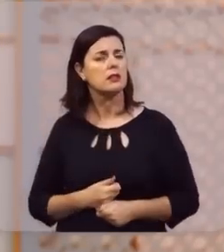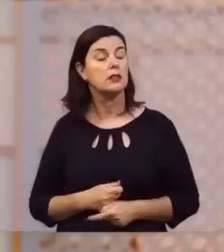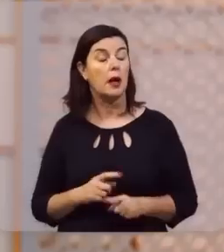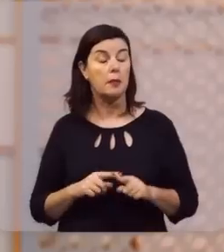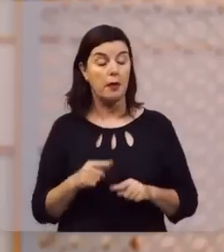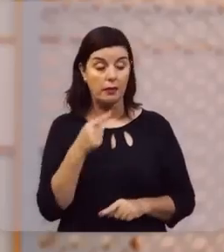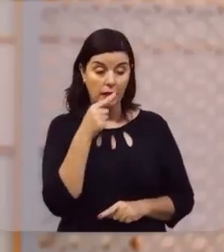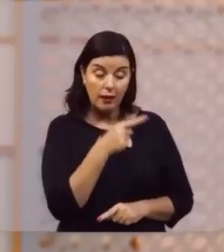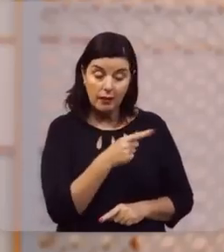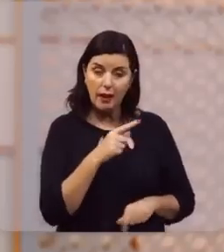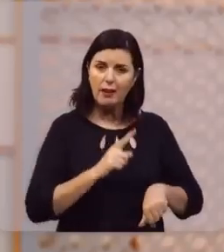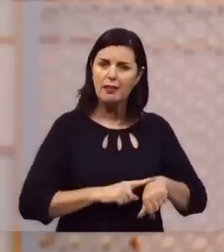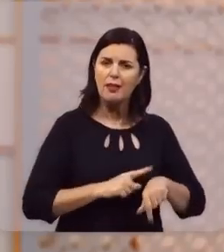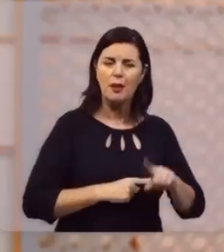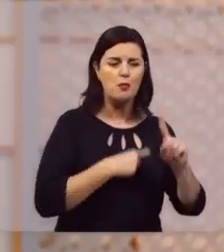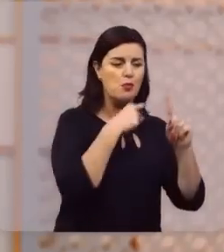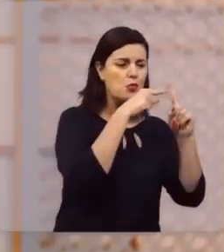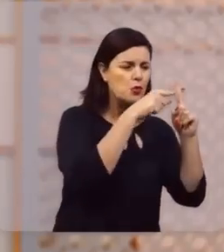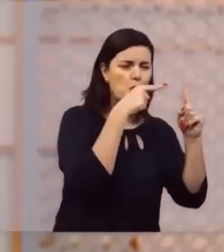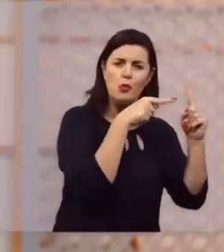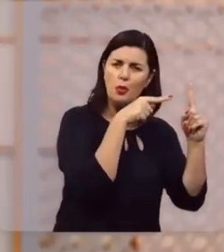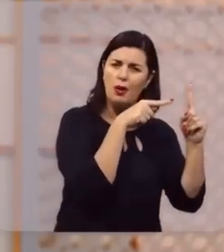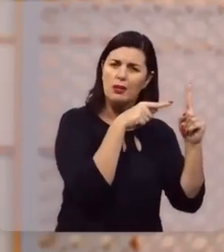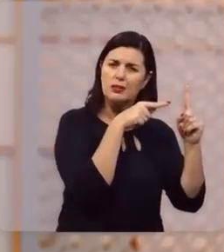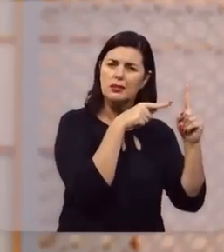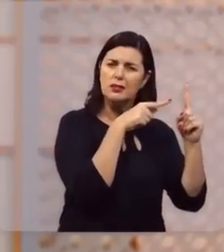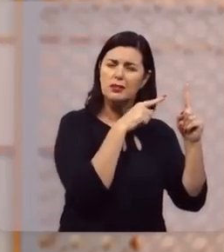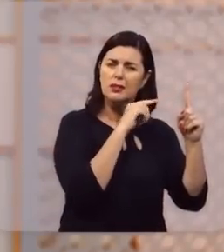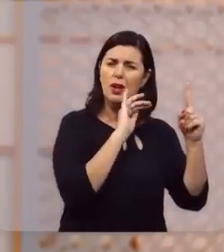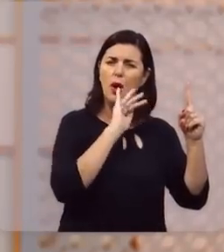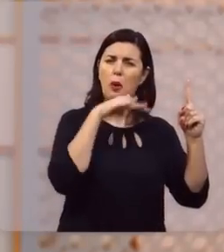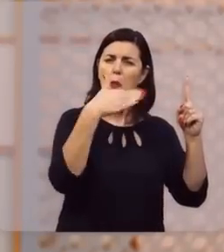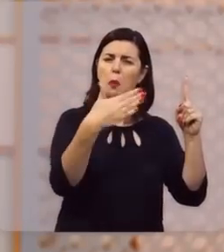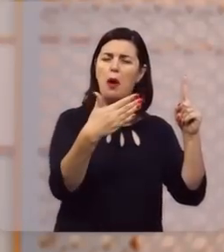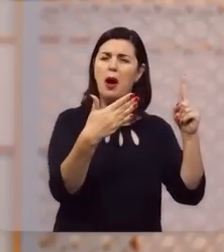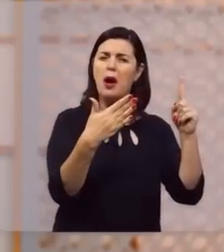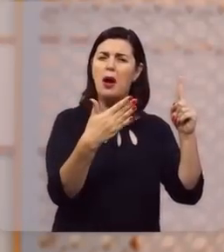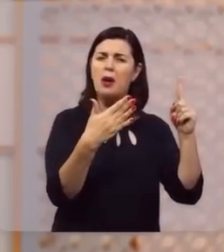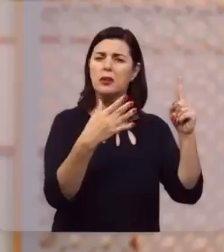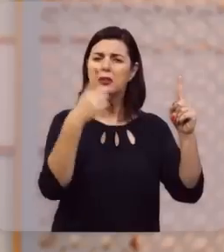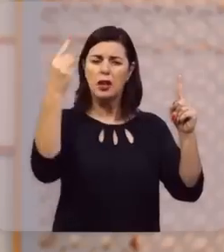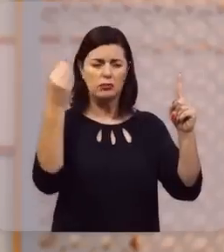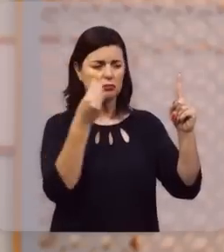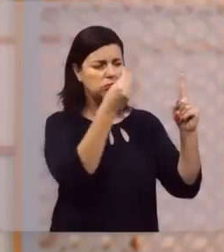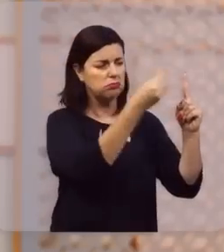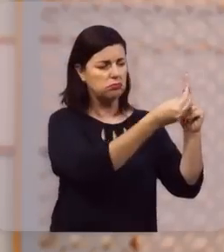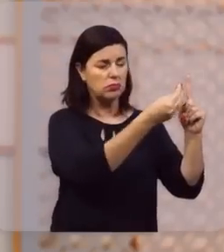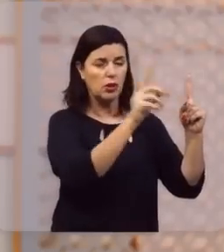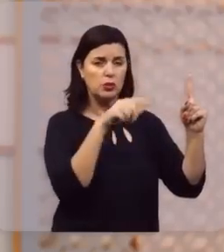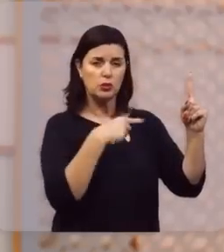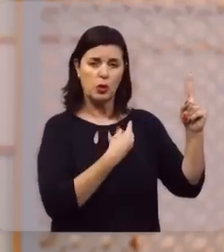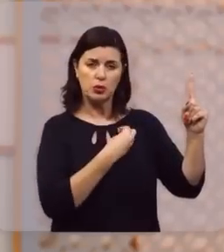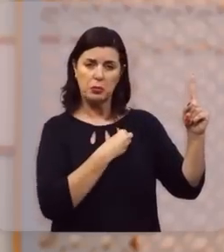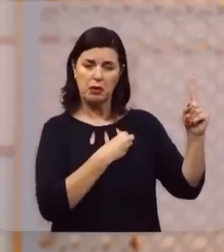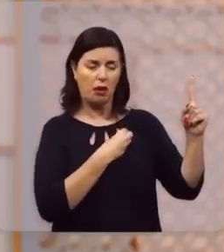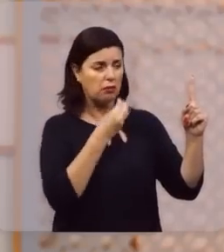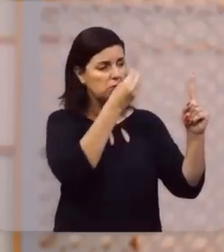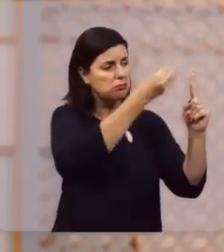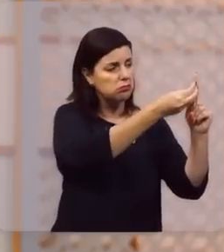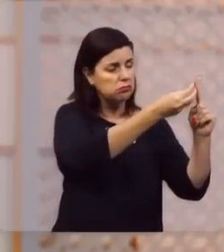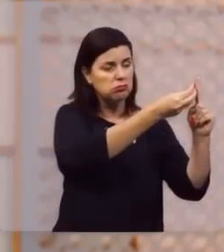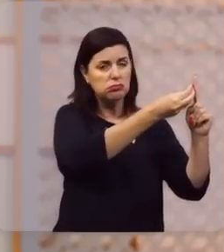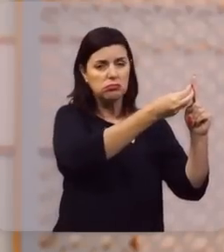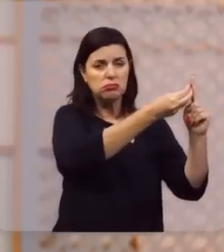mas naquele momento na cruz Quando Deus lançou sobre ele a iniquidade de todos